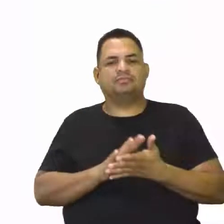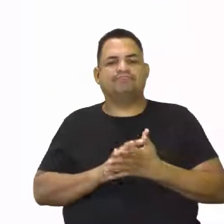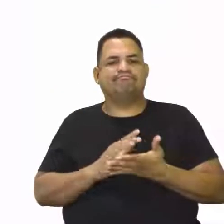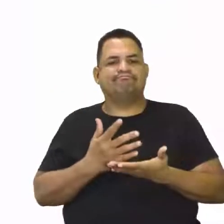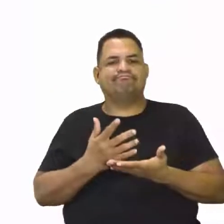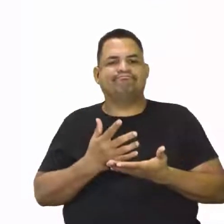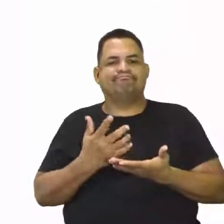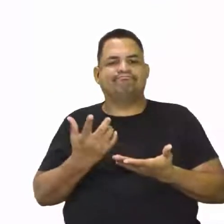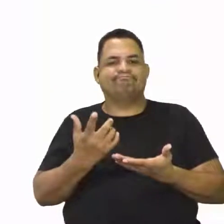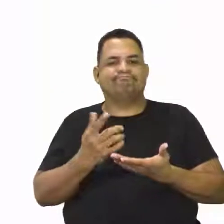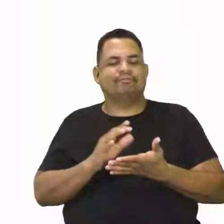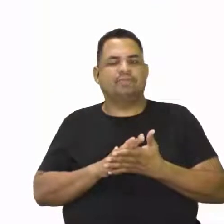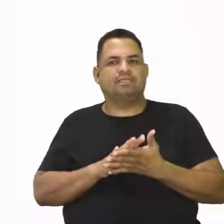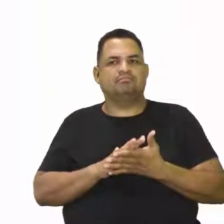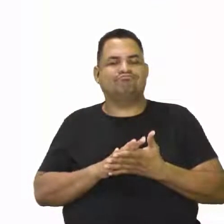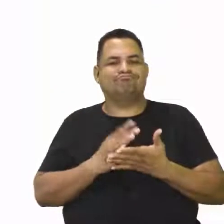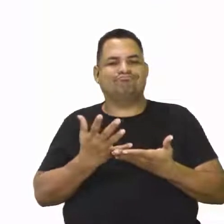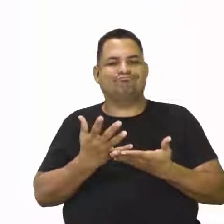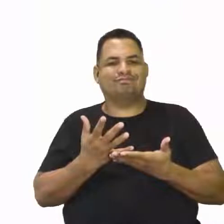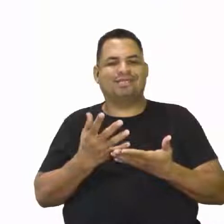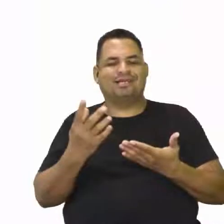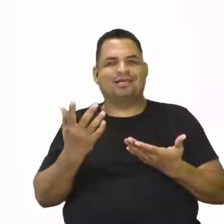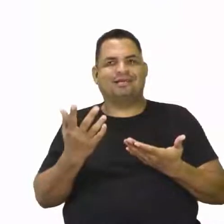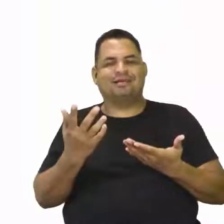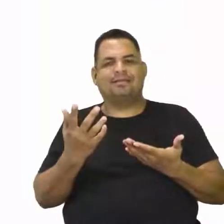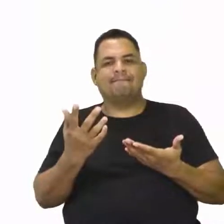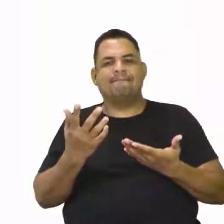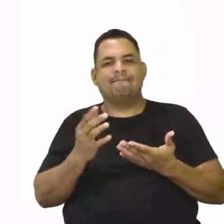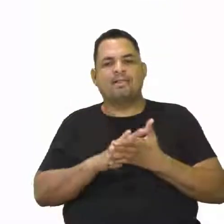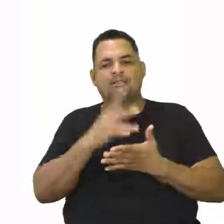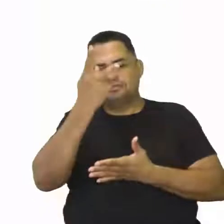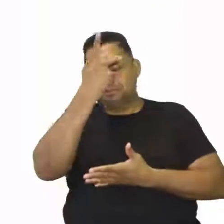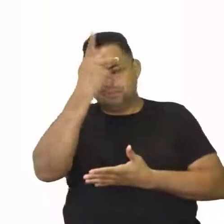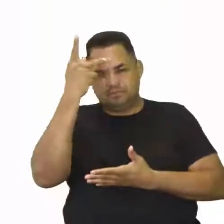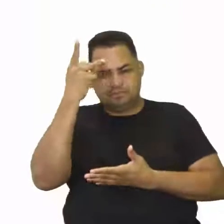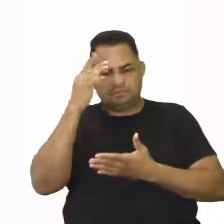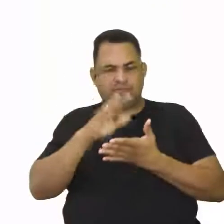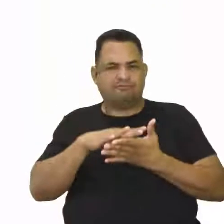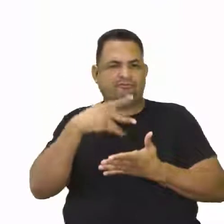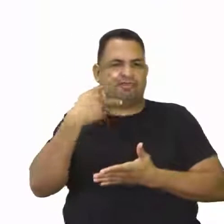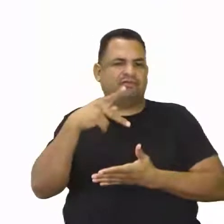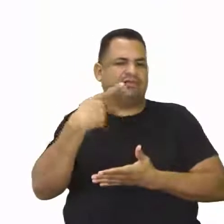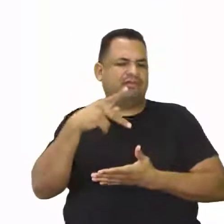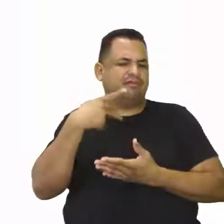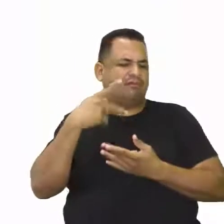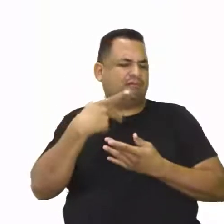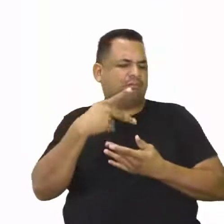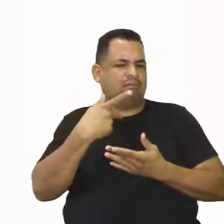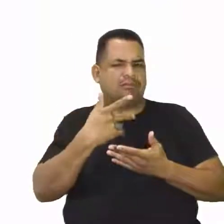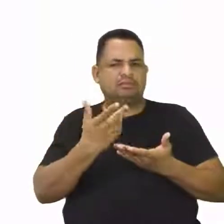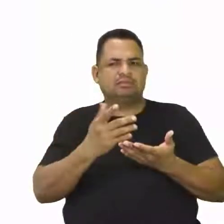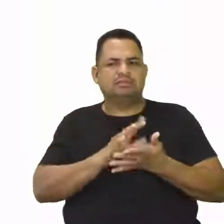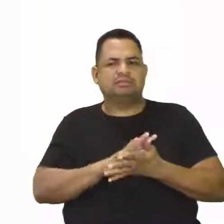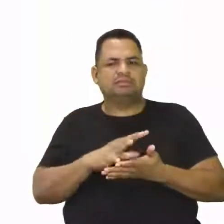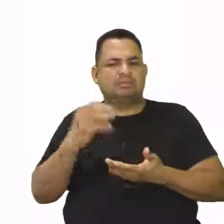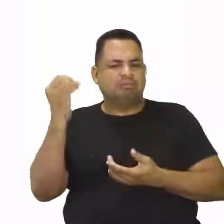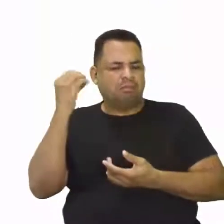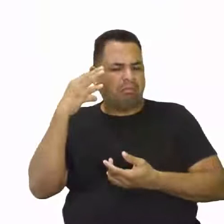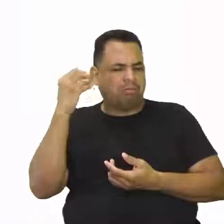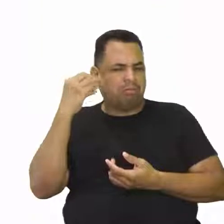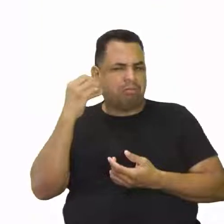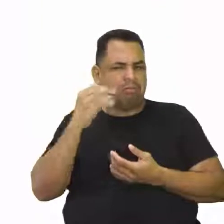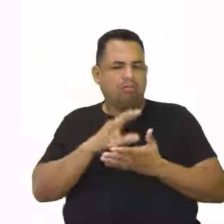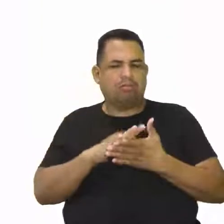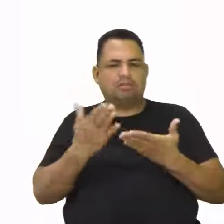se deu muito bem e acabou que as pessoas falaram tanta coisa na cabeça dela, fizeram tanto a cabeça dela, que